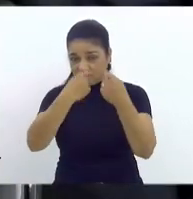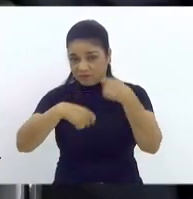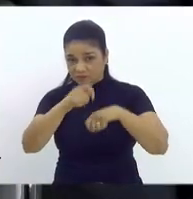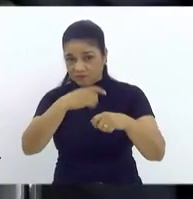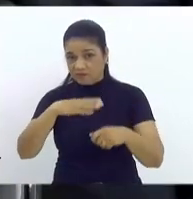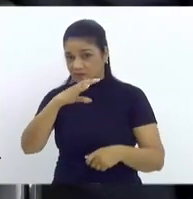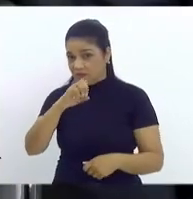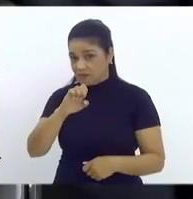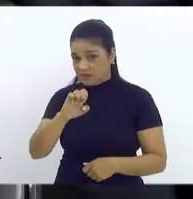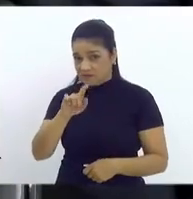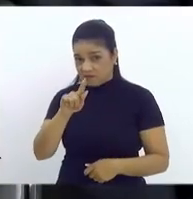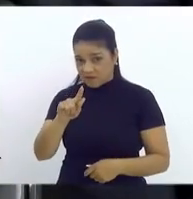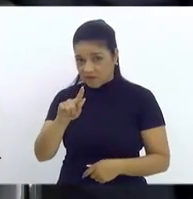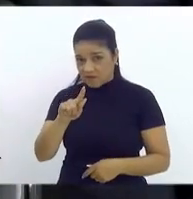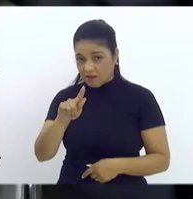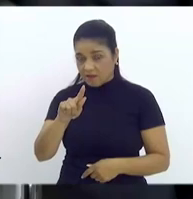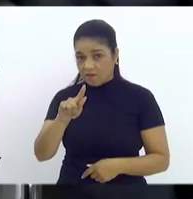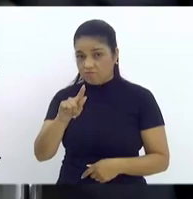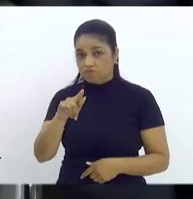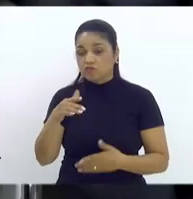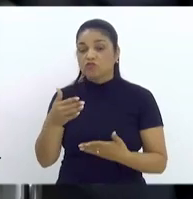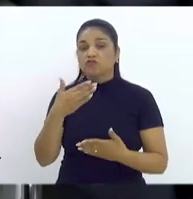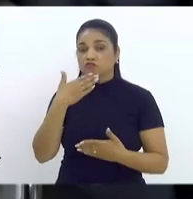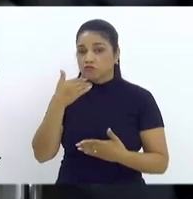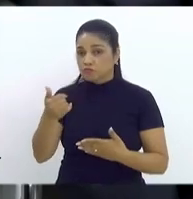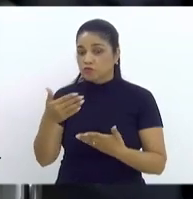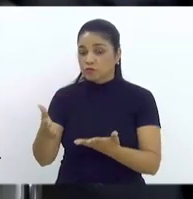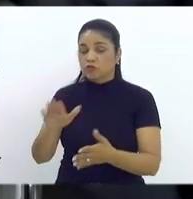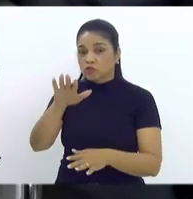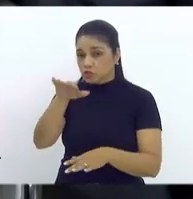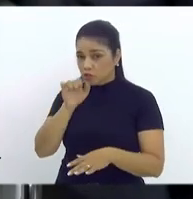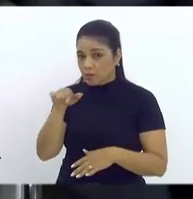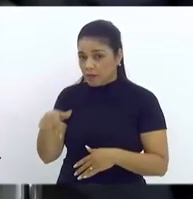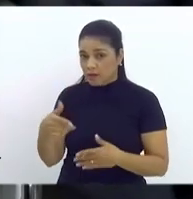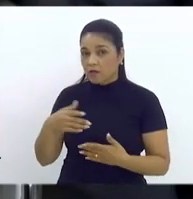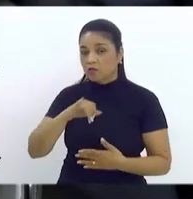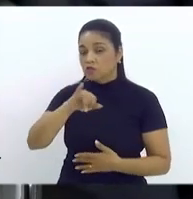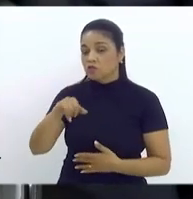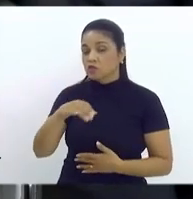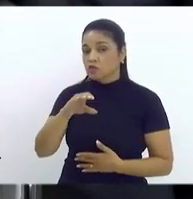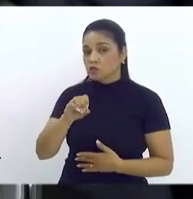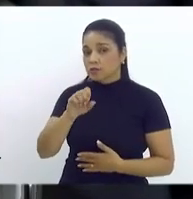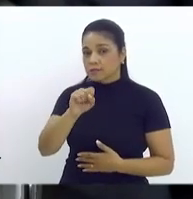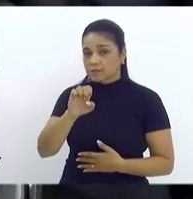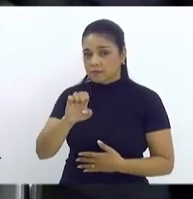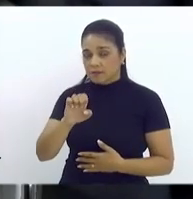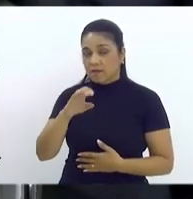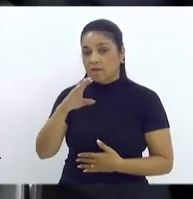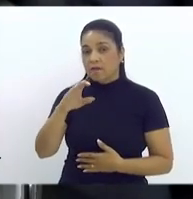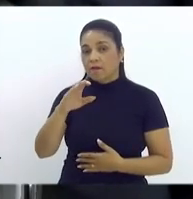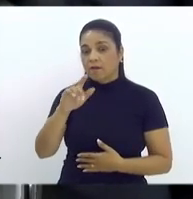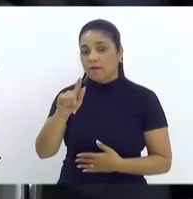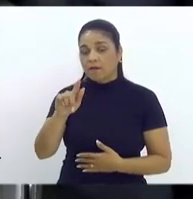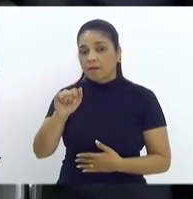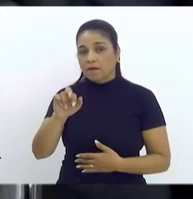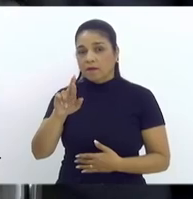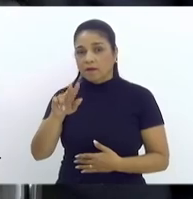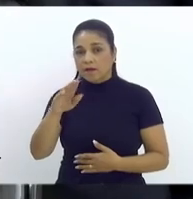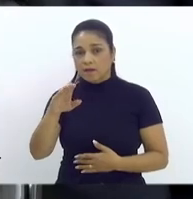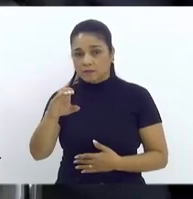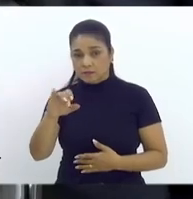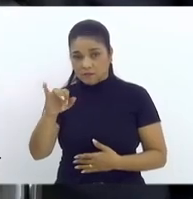SEG, também queremos convocar ele aqui, tá? Seu José Garcia Saliando.